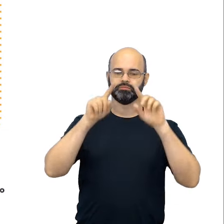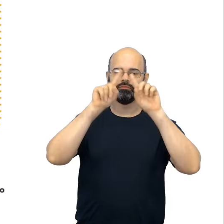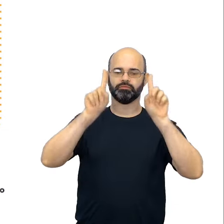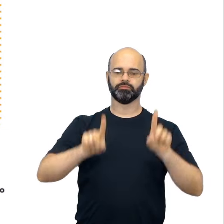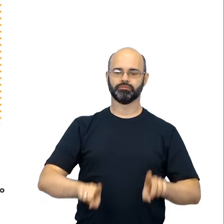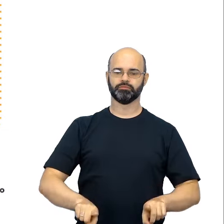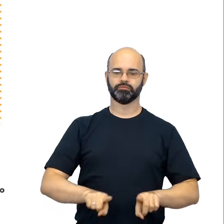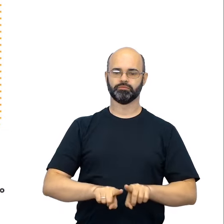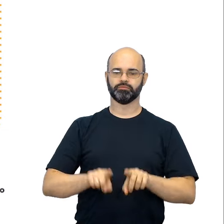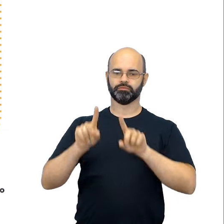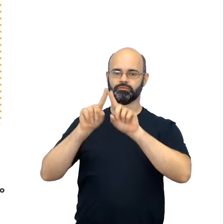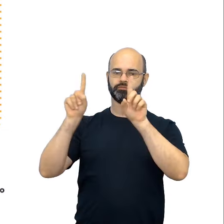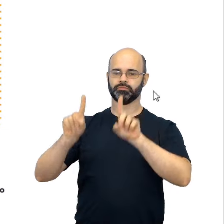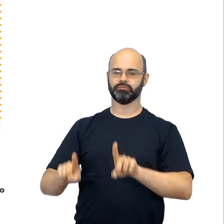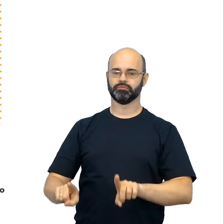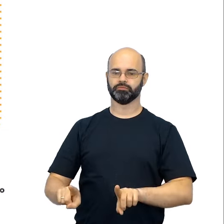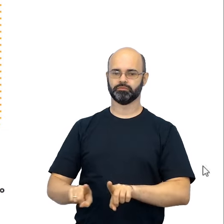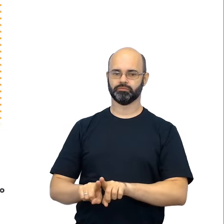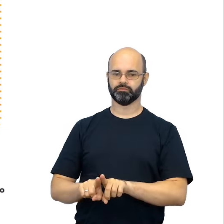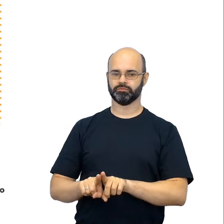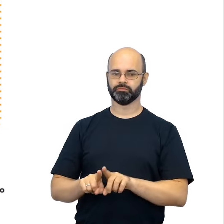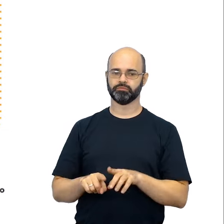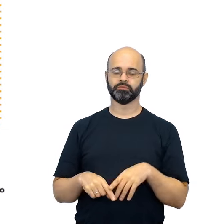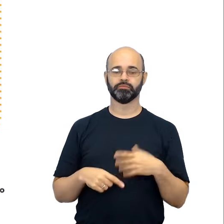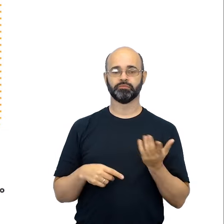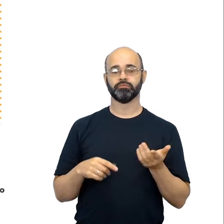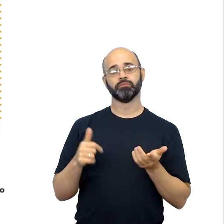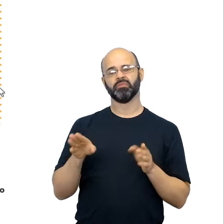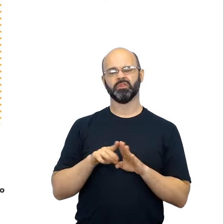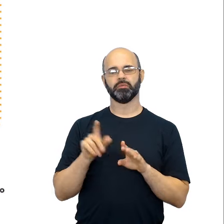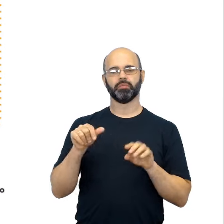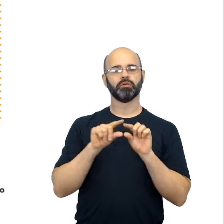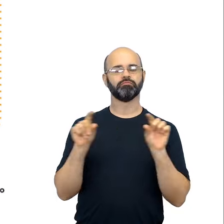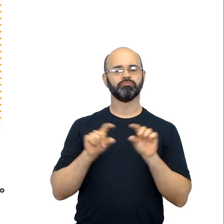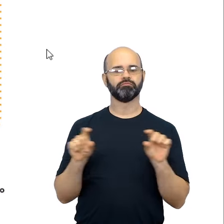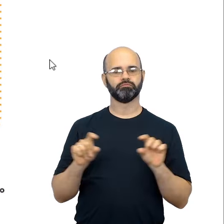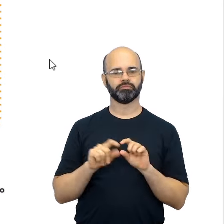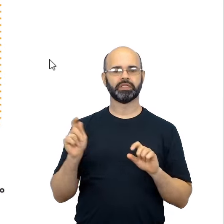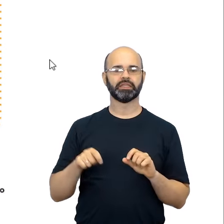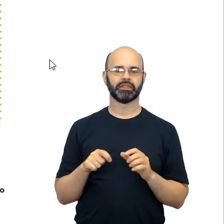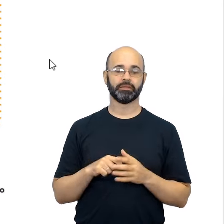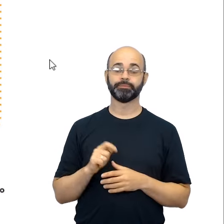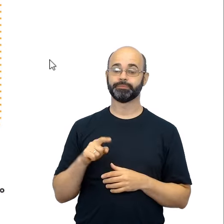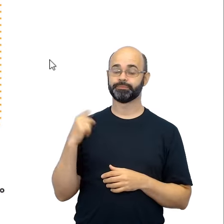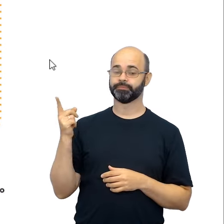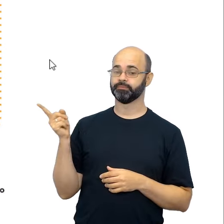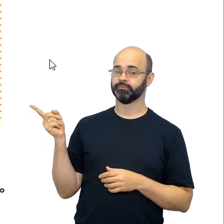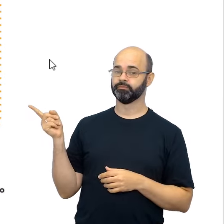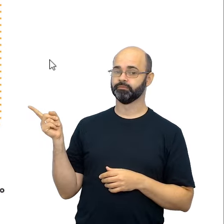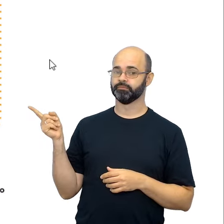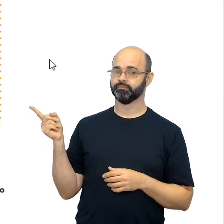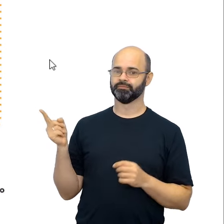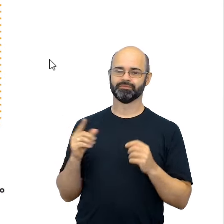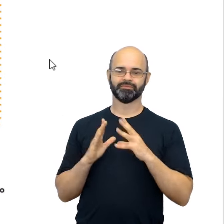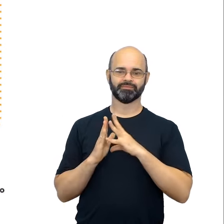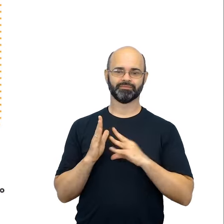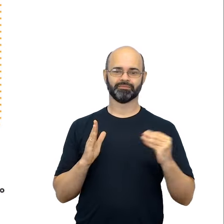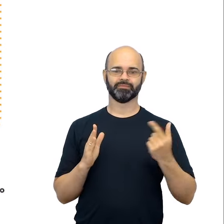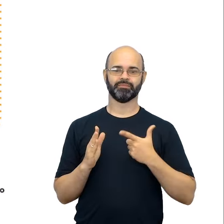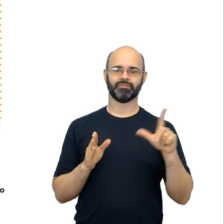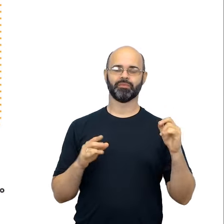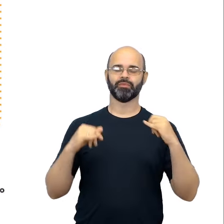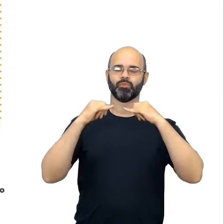em colunas aí, né, na vertical ou na horizontal também. O próximo gráfico apresentado aí em outro modelo é o gráfico de